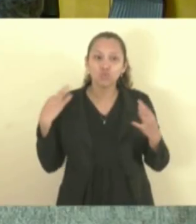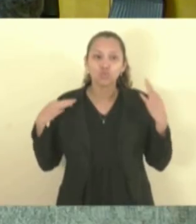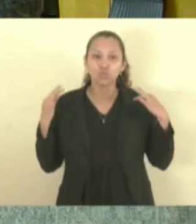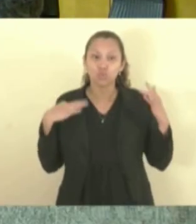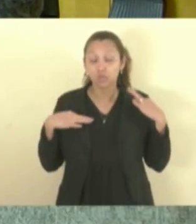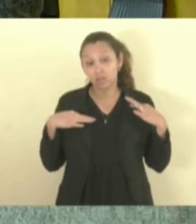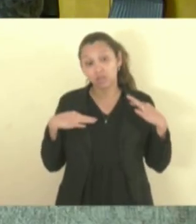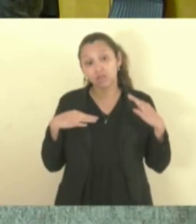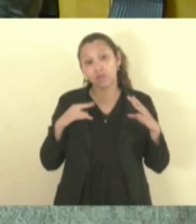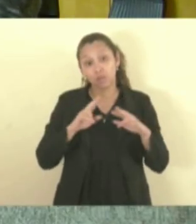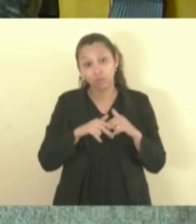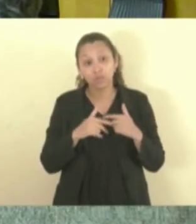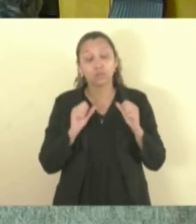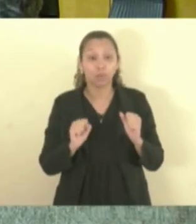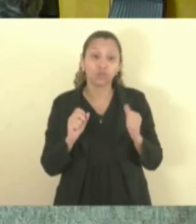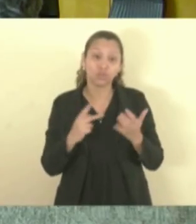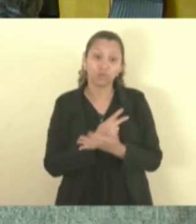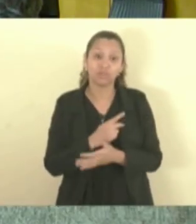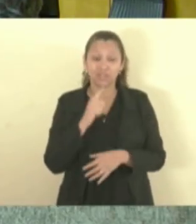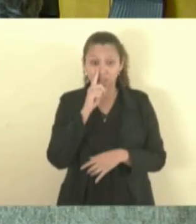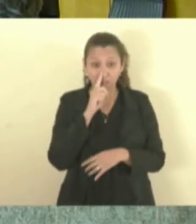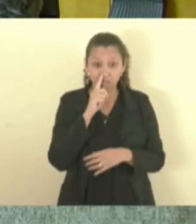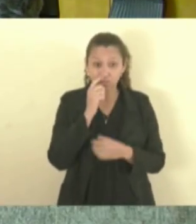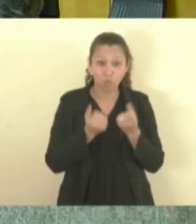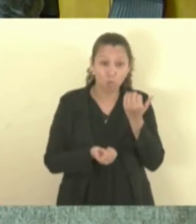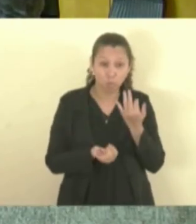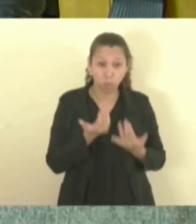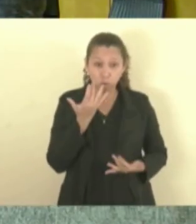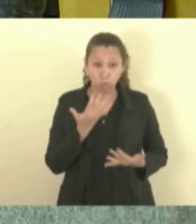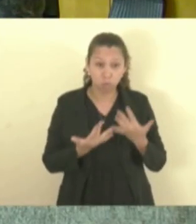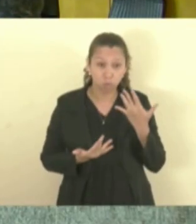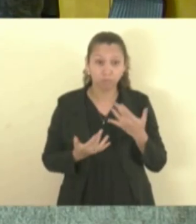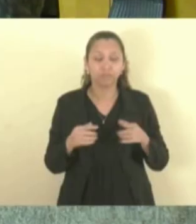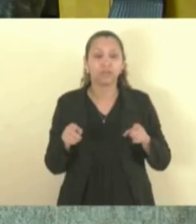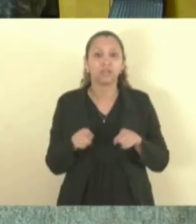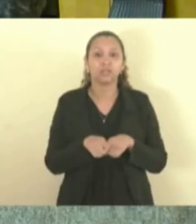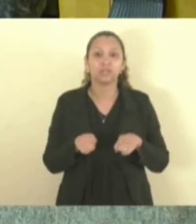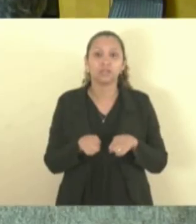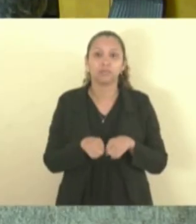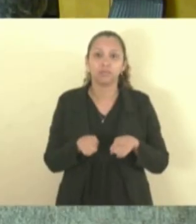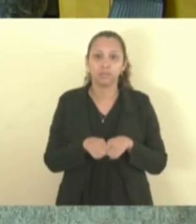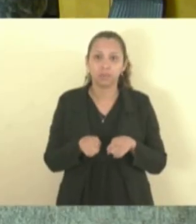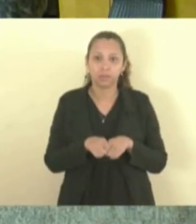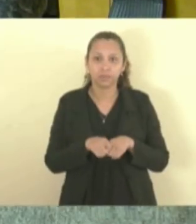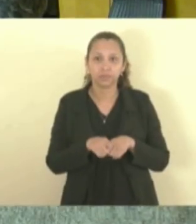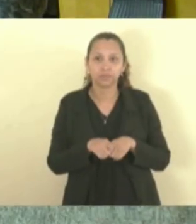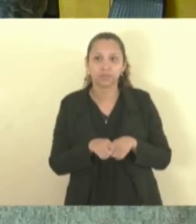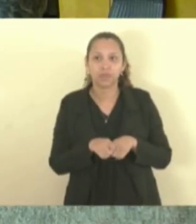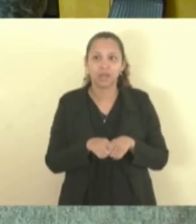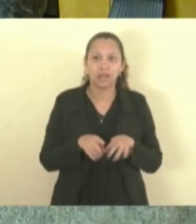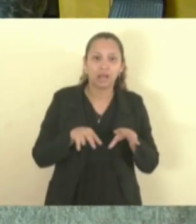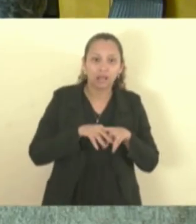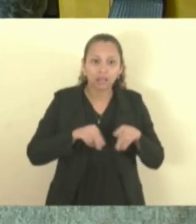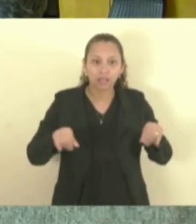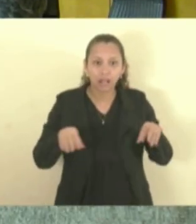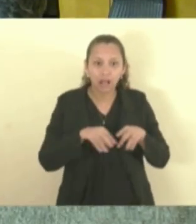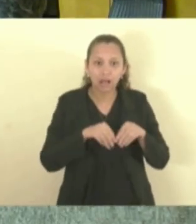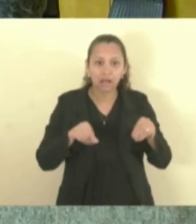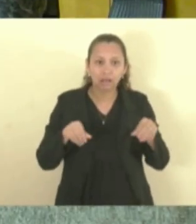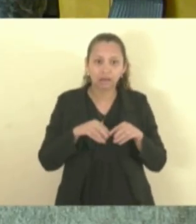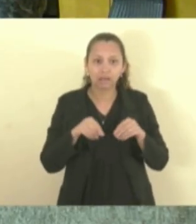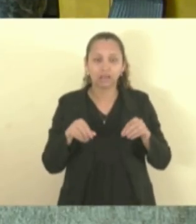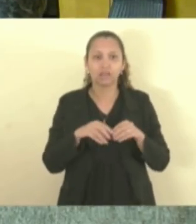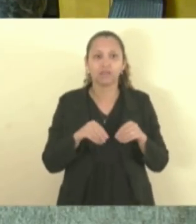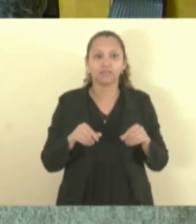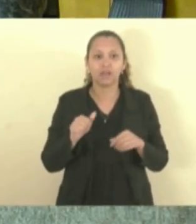obviamente acidental, eventualmente até intencional. A abertura artificial da barra lagunar arenosa, como tem acontecido, o pessoal do